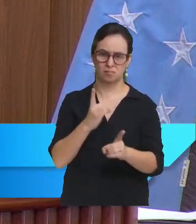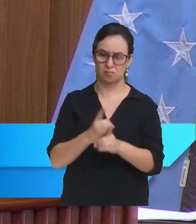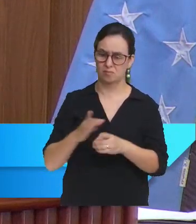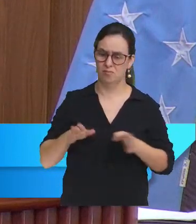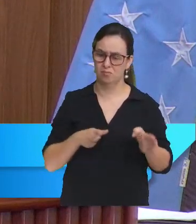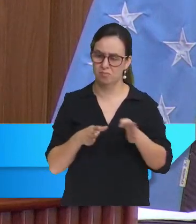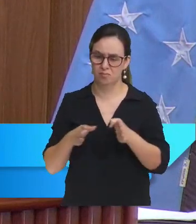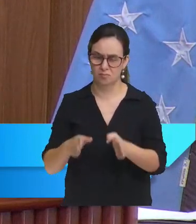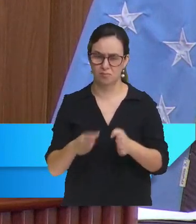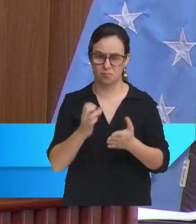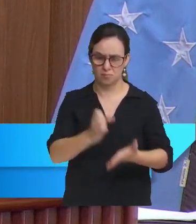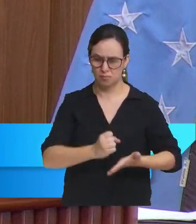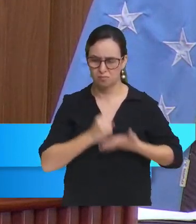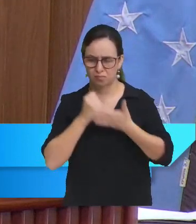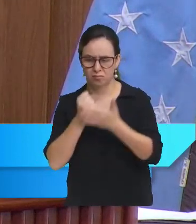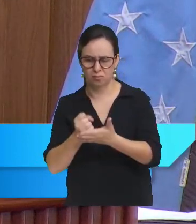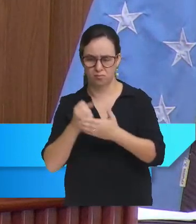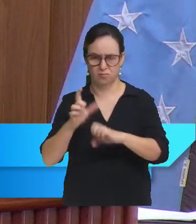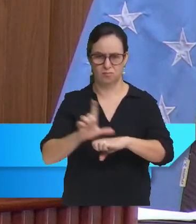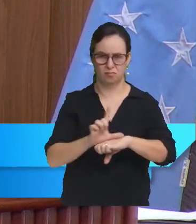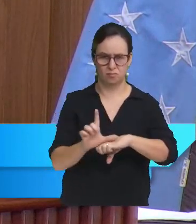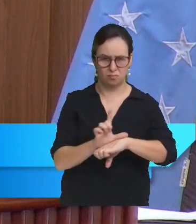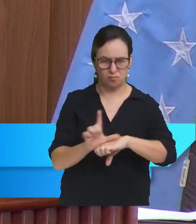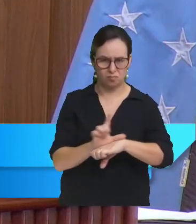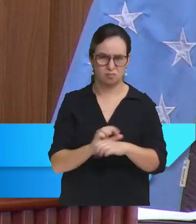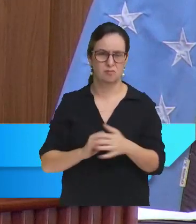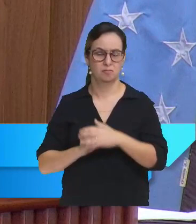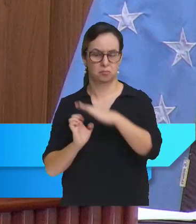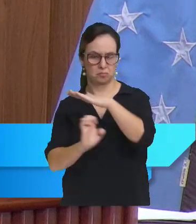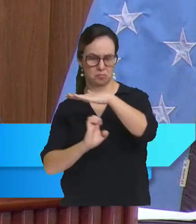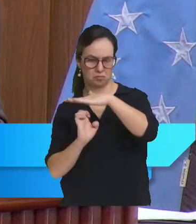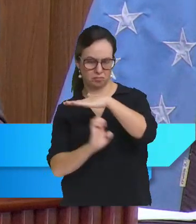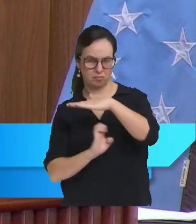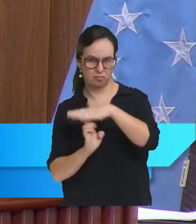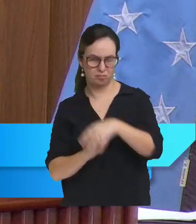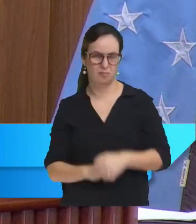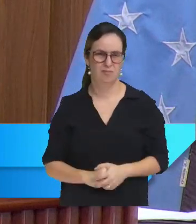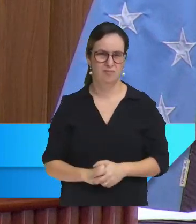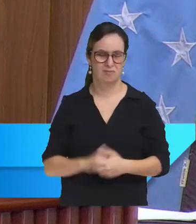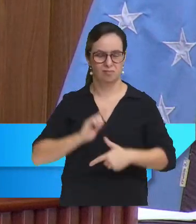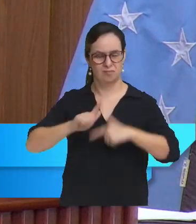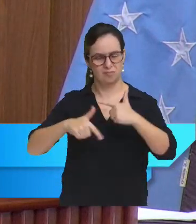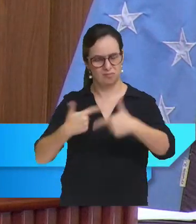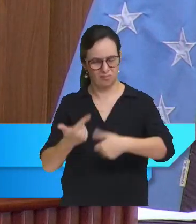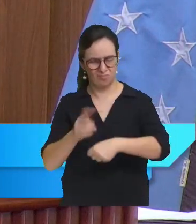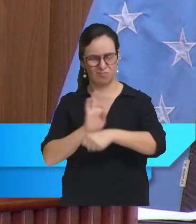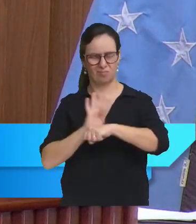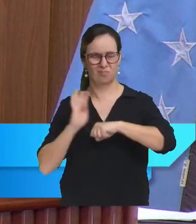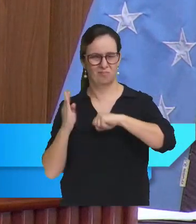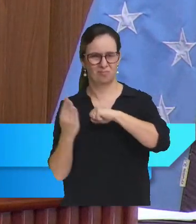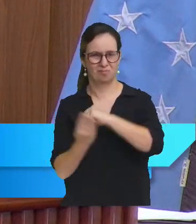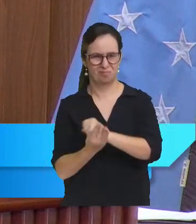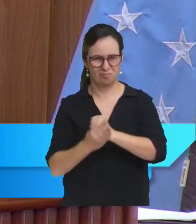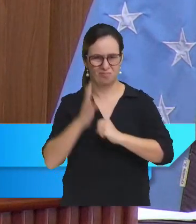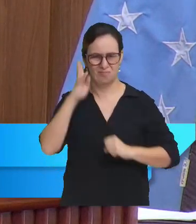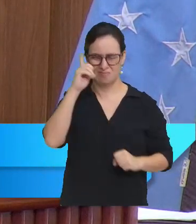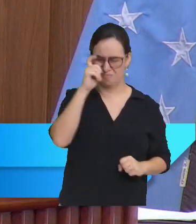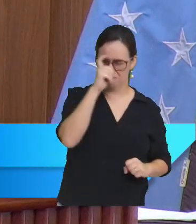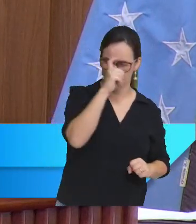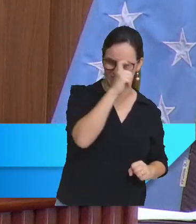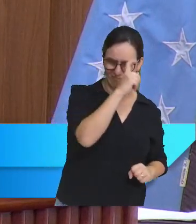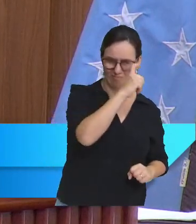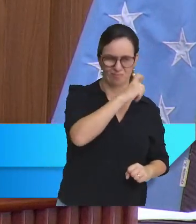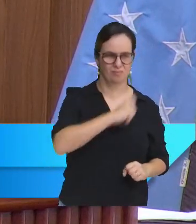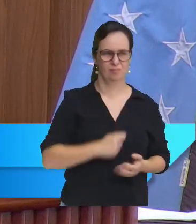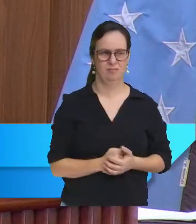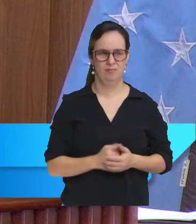nosso empresário, que passou por um período de pandemia difícil, difícil, mas esse ano